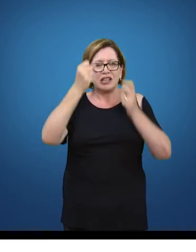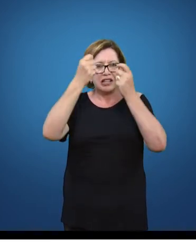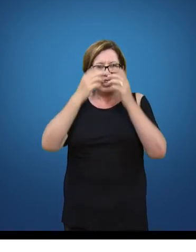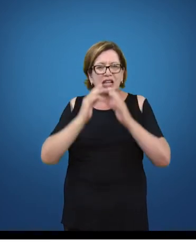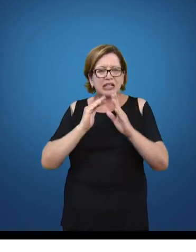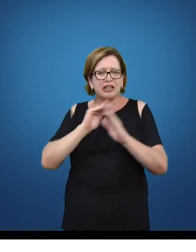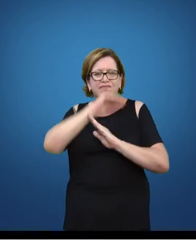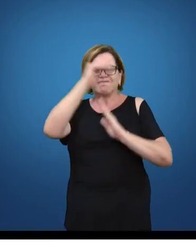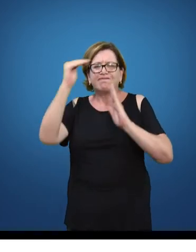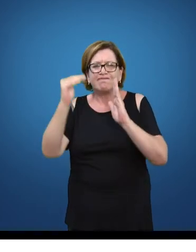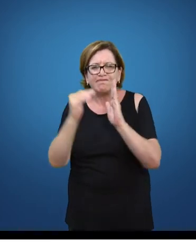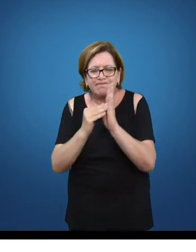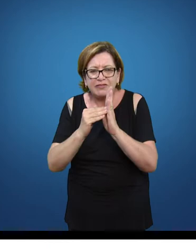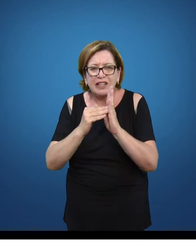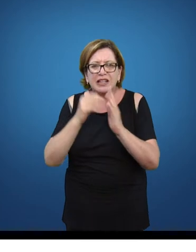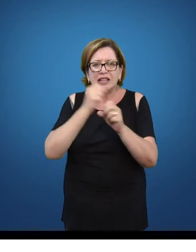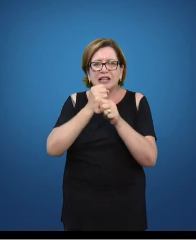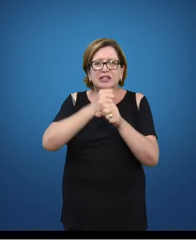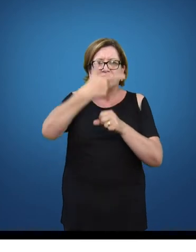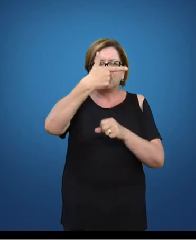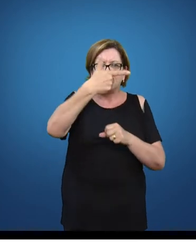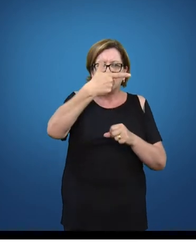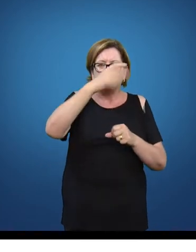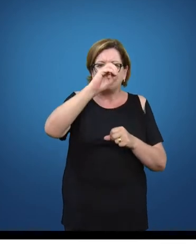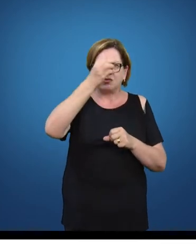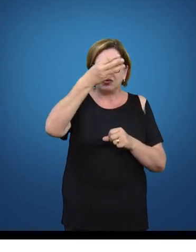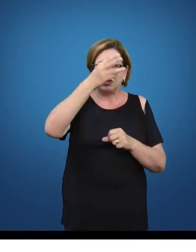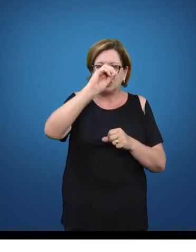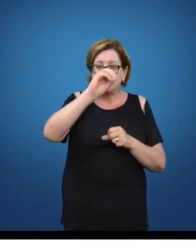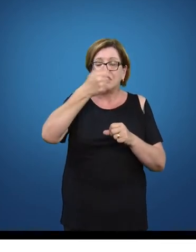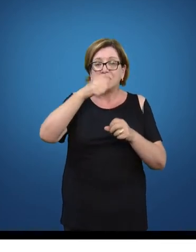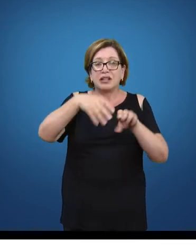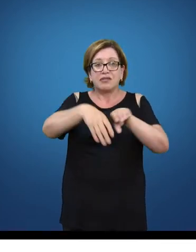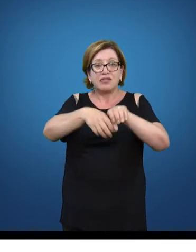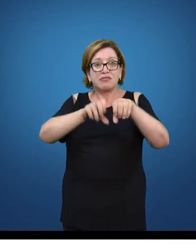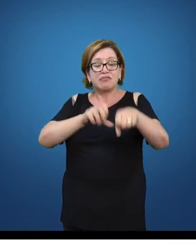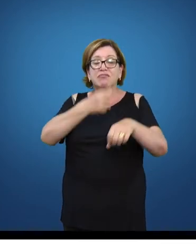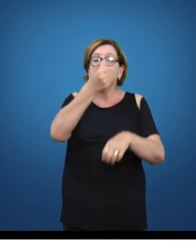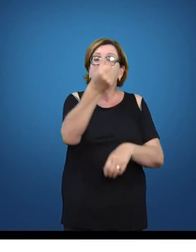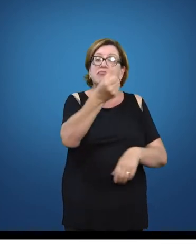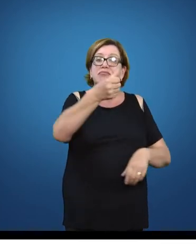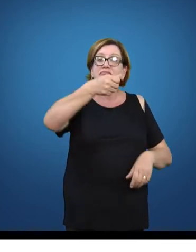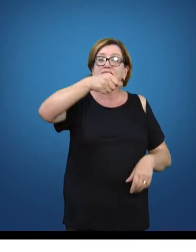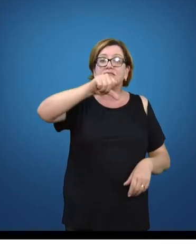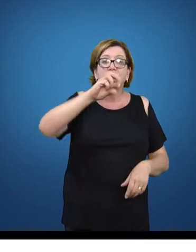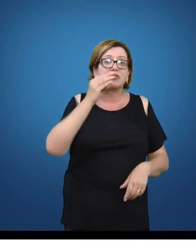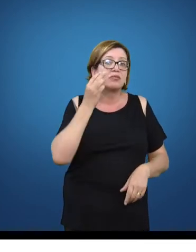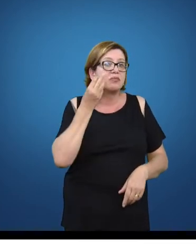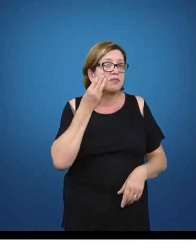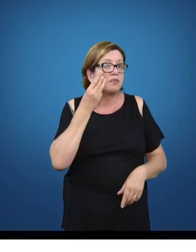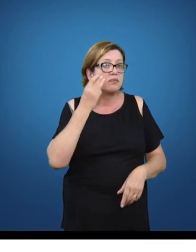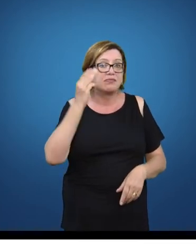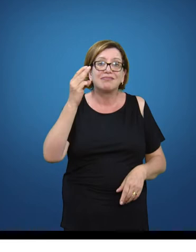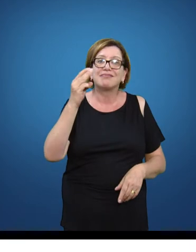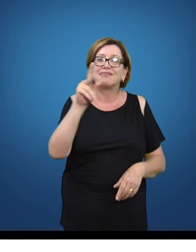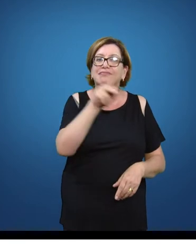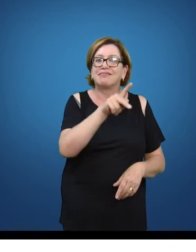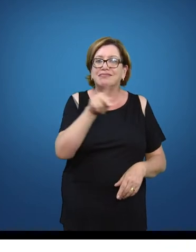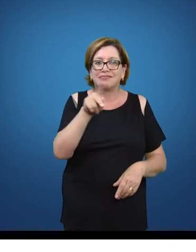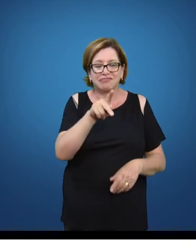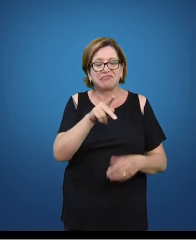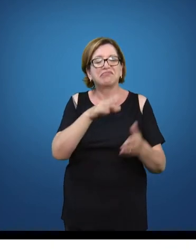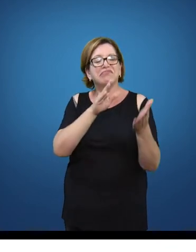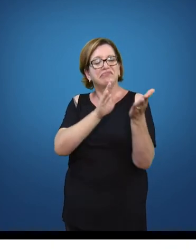nós temos que formar então 69 milhões de professores nesse aspecto eu